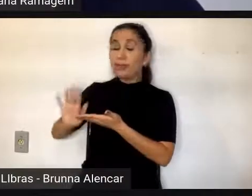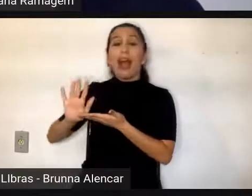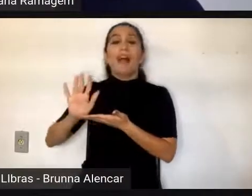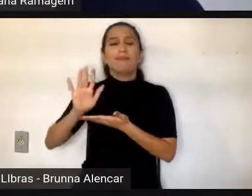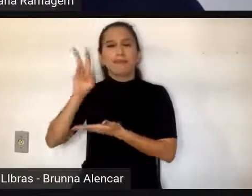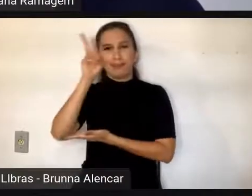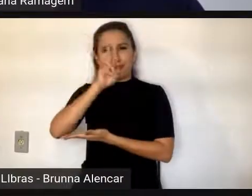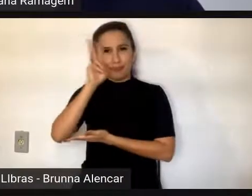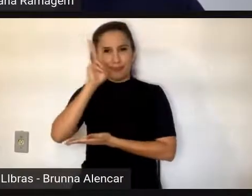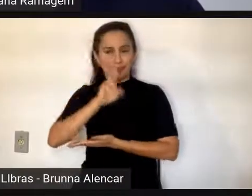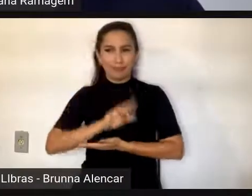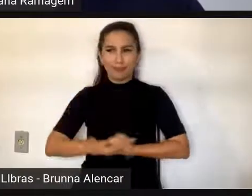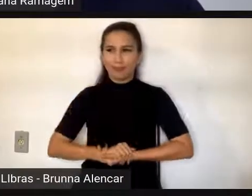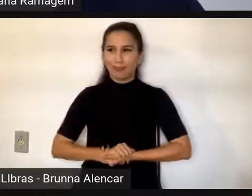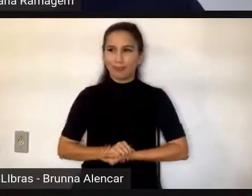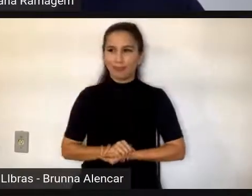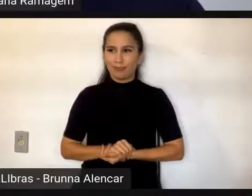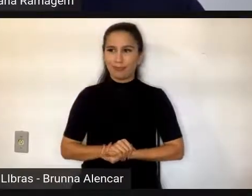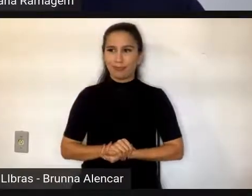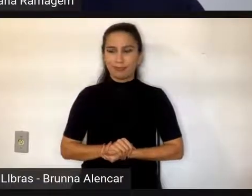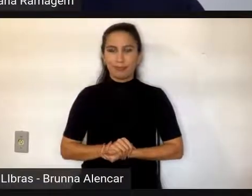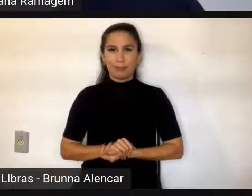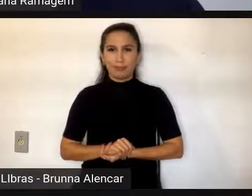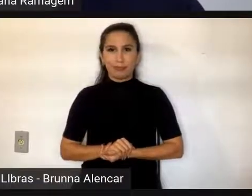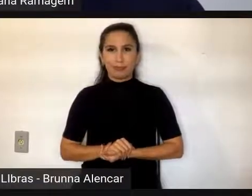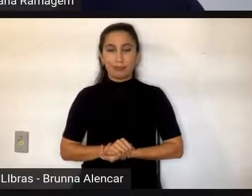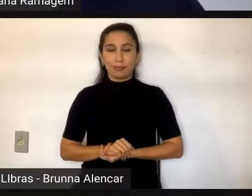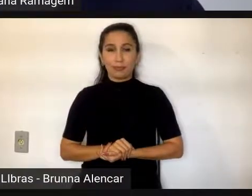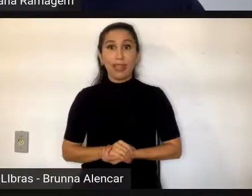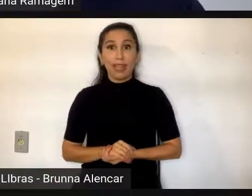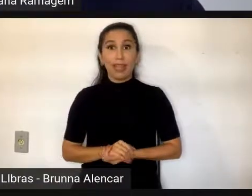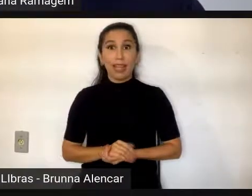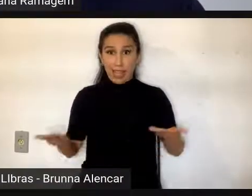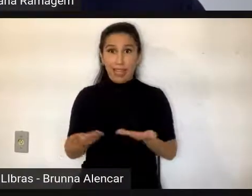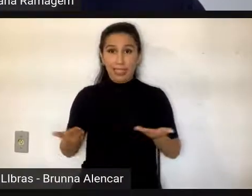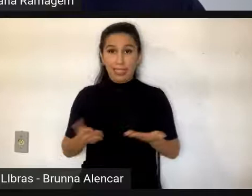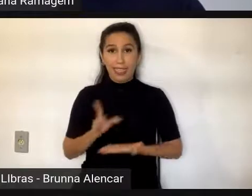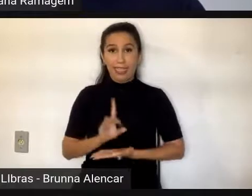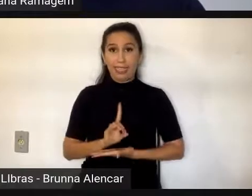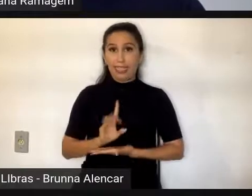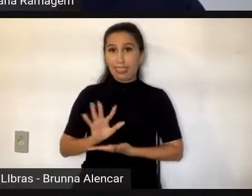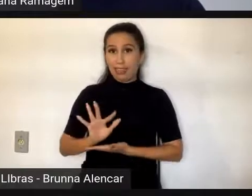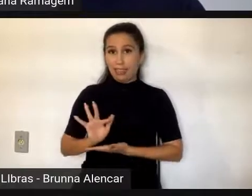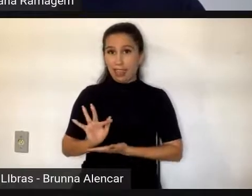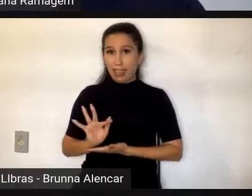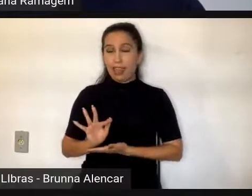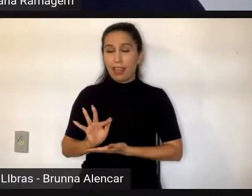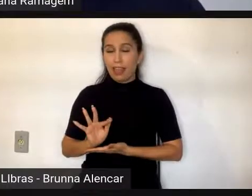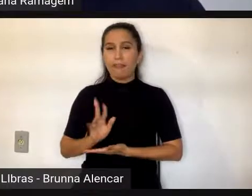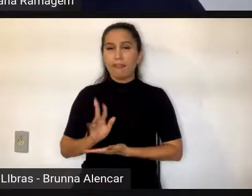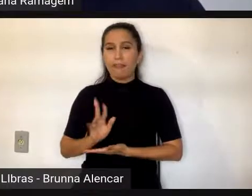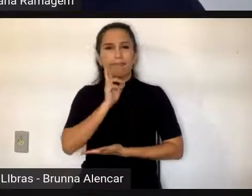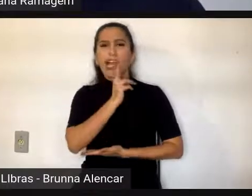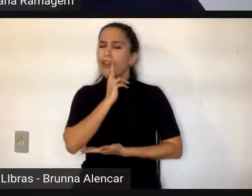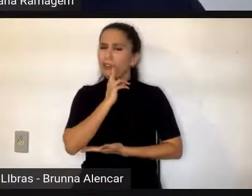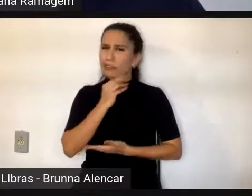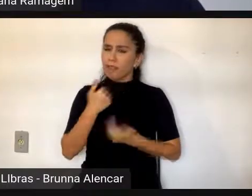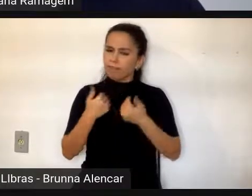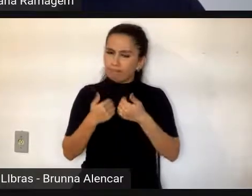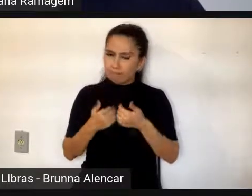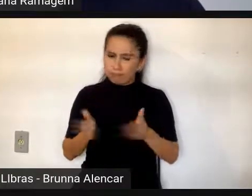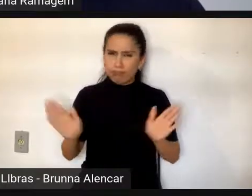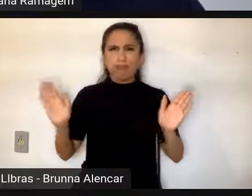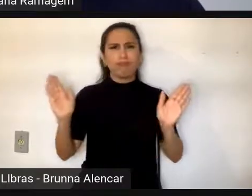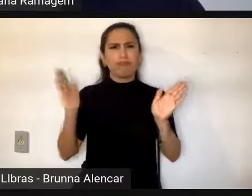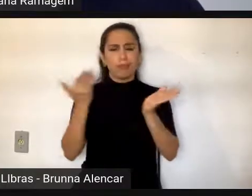coisa. Aqui no DF, os restaurantes já estão abrindo, em vários lugares do Brasil também está tendo esse